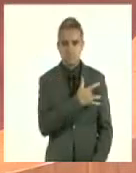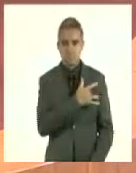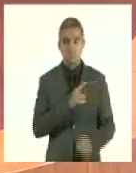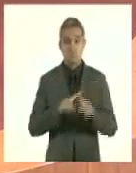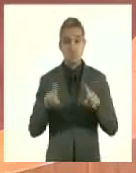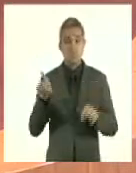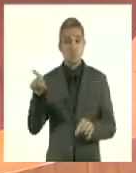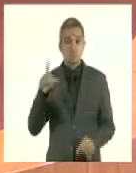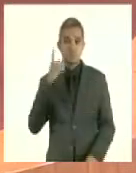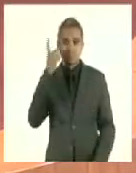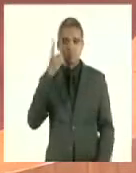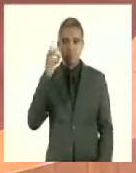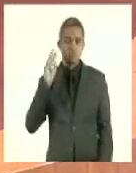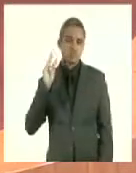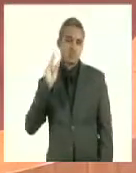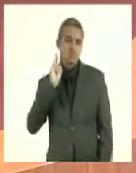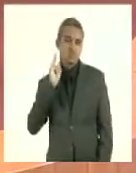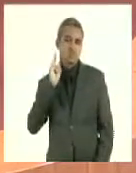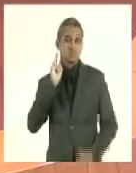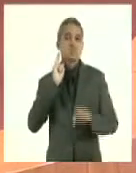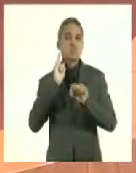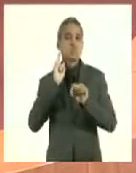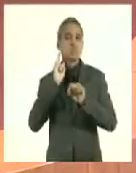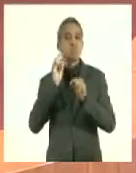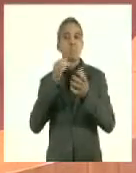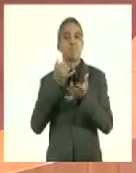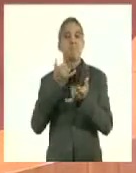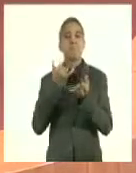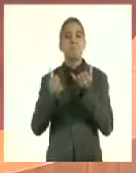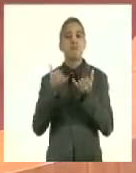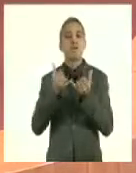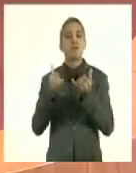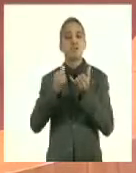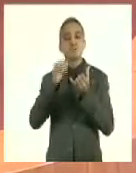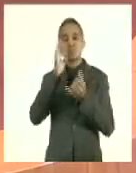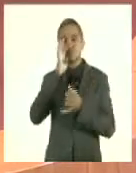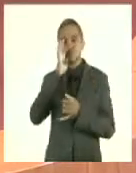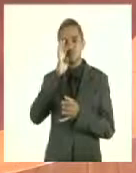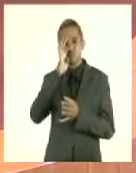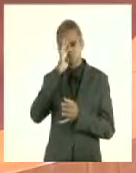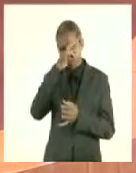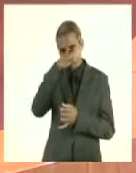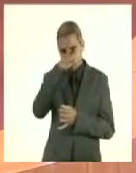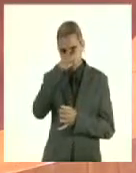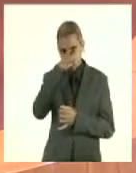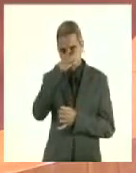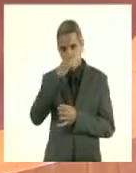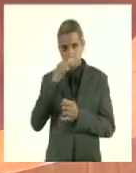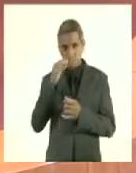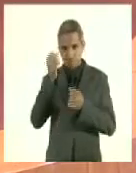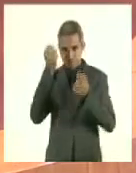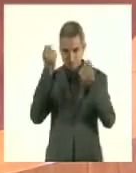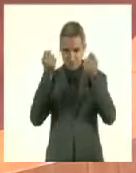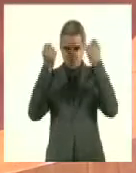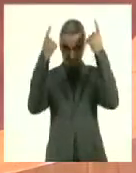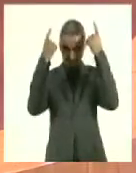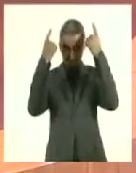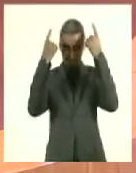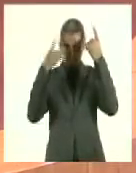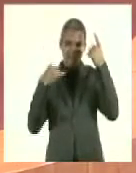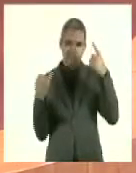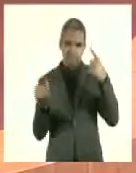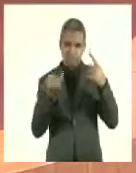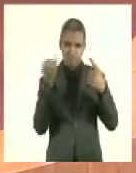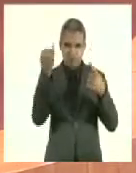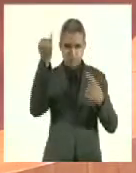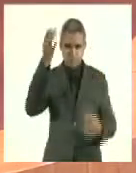elimina dos ouvidos e do seu cérebro aquilo que é importante no pronunciamento, quando